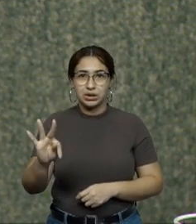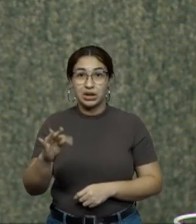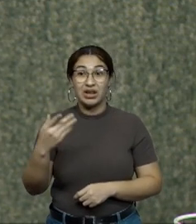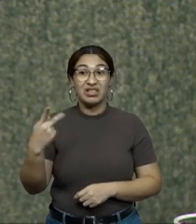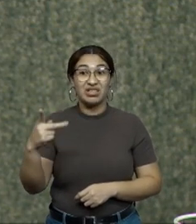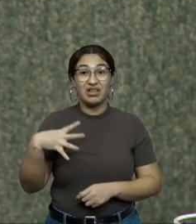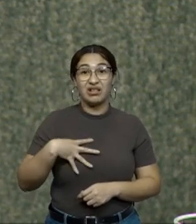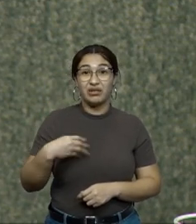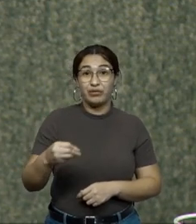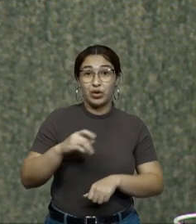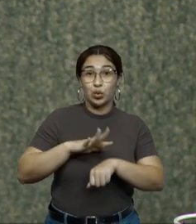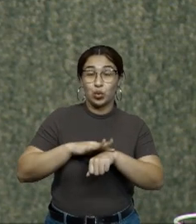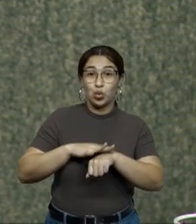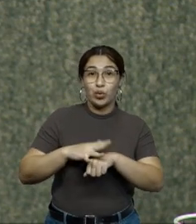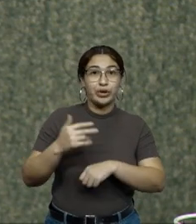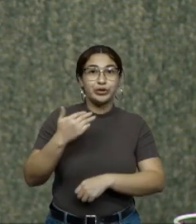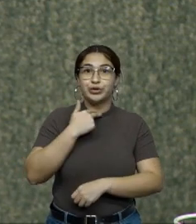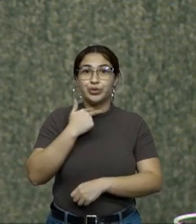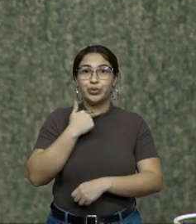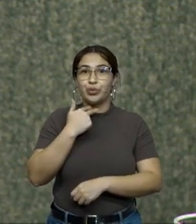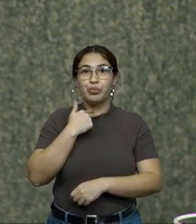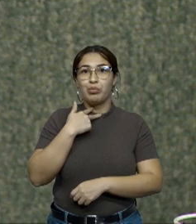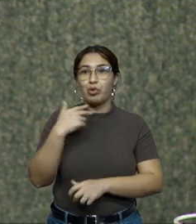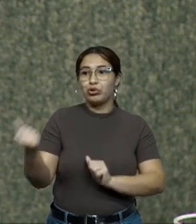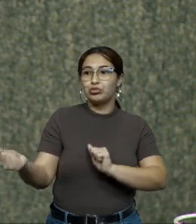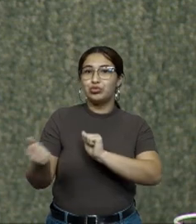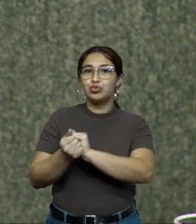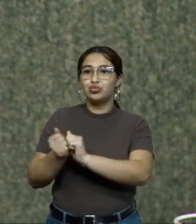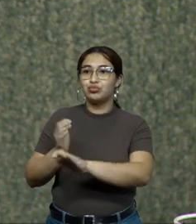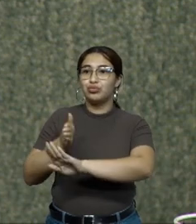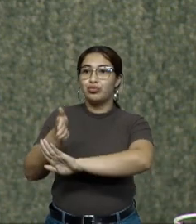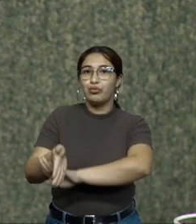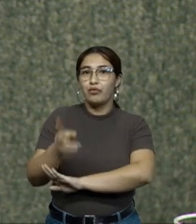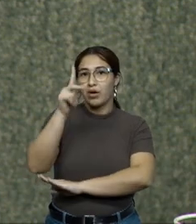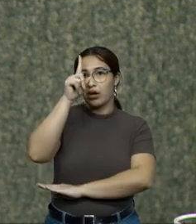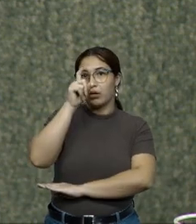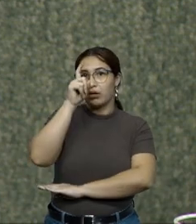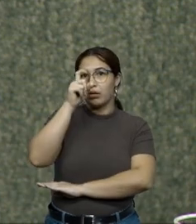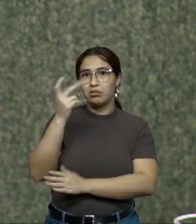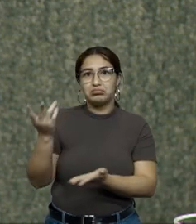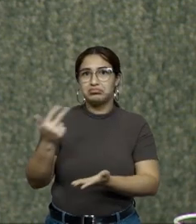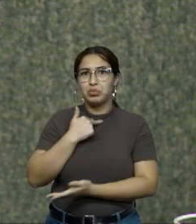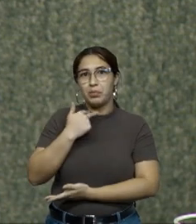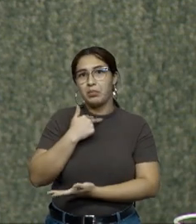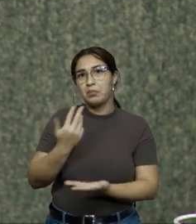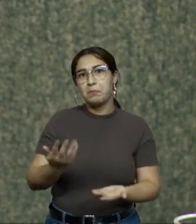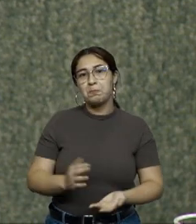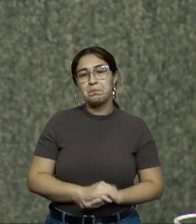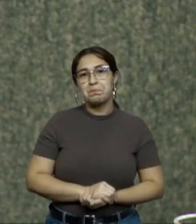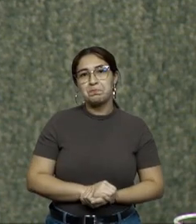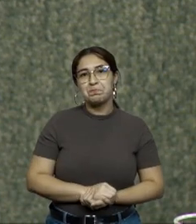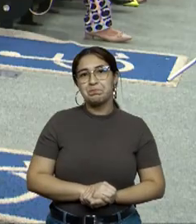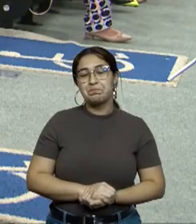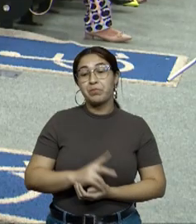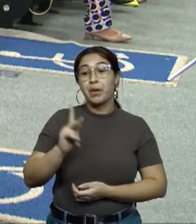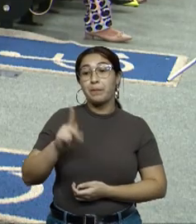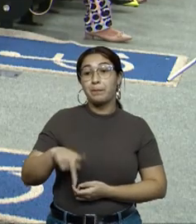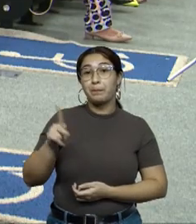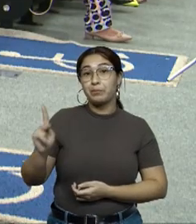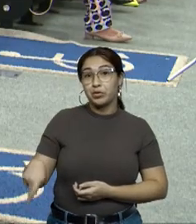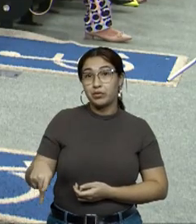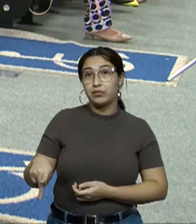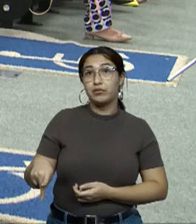e ele está impedido de acompanhar o seu filho o seu dependente professora citei o